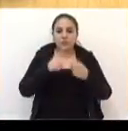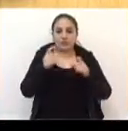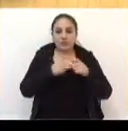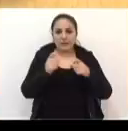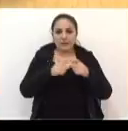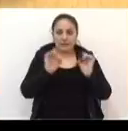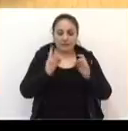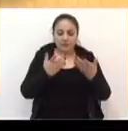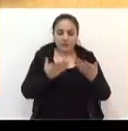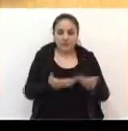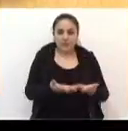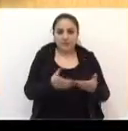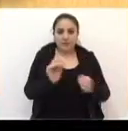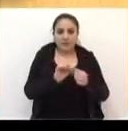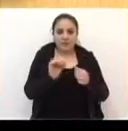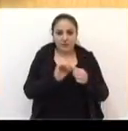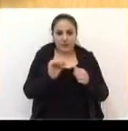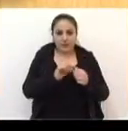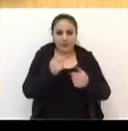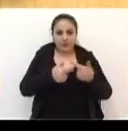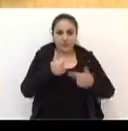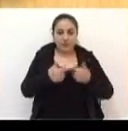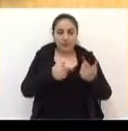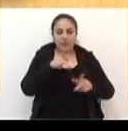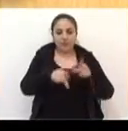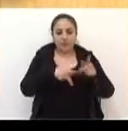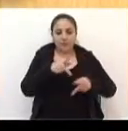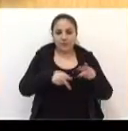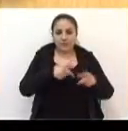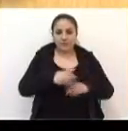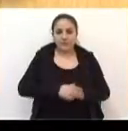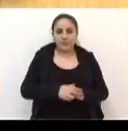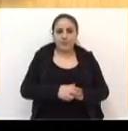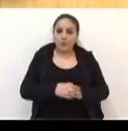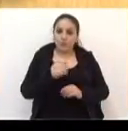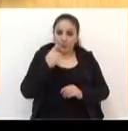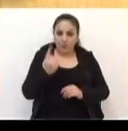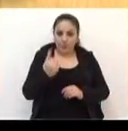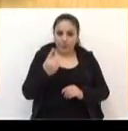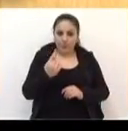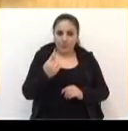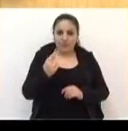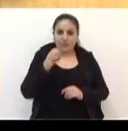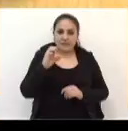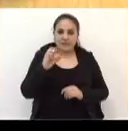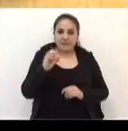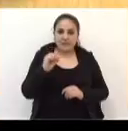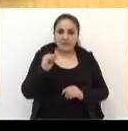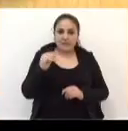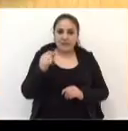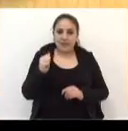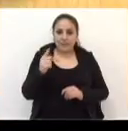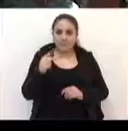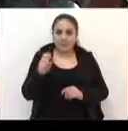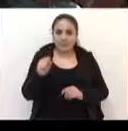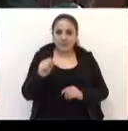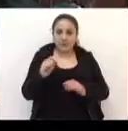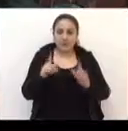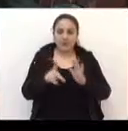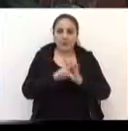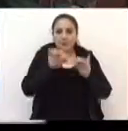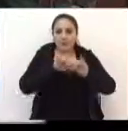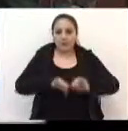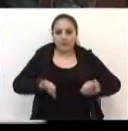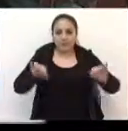clínicas especializadas, oferecem o serviço à população. Uma delas é a Sinapse da IMED. Ela está